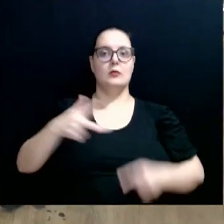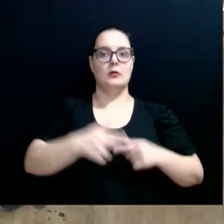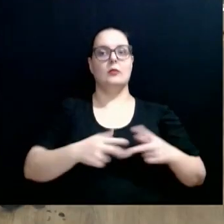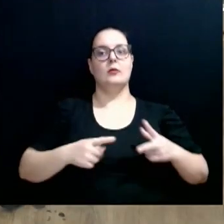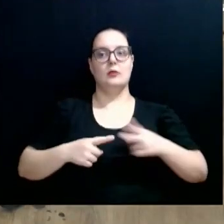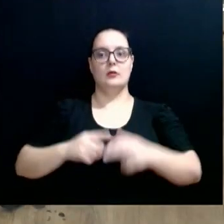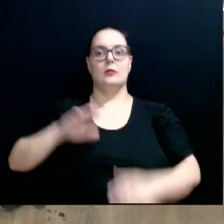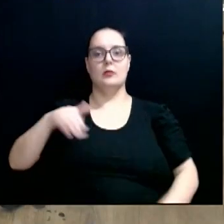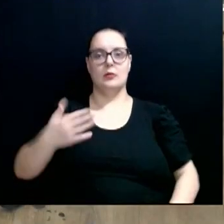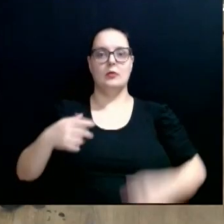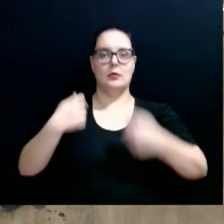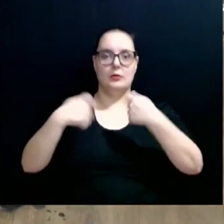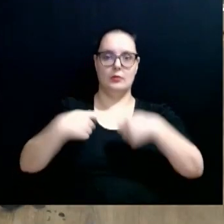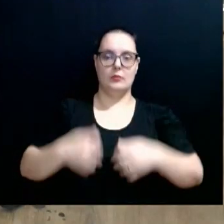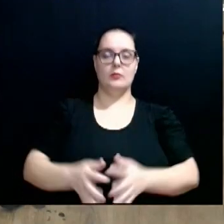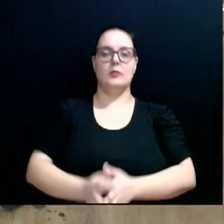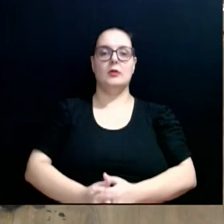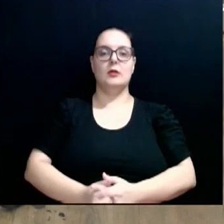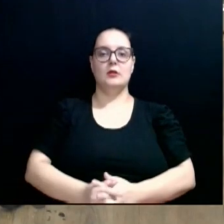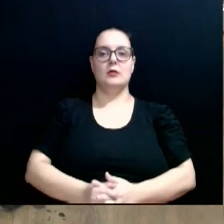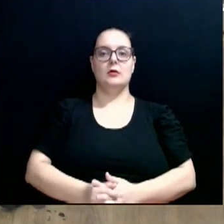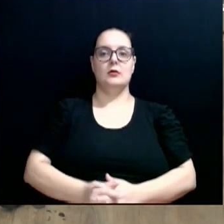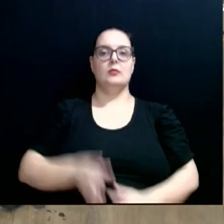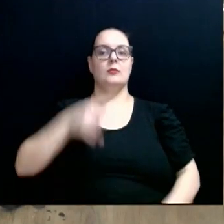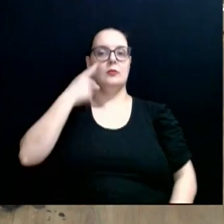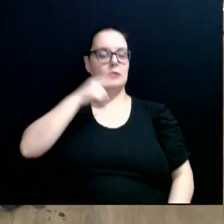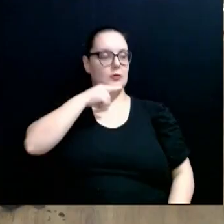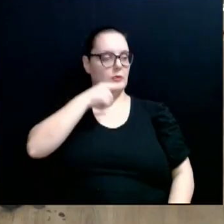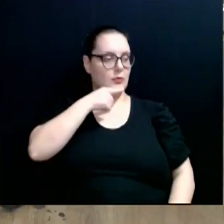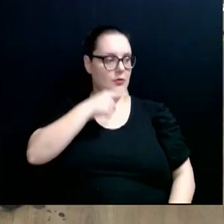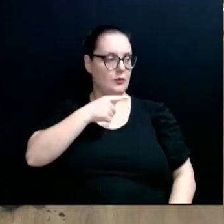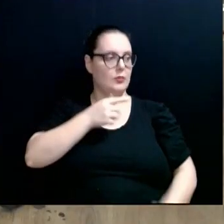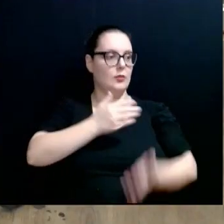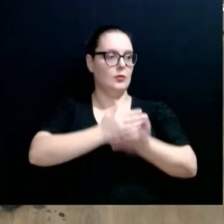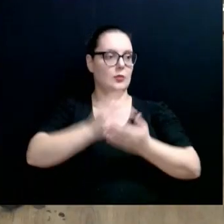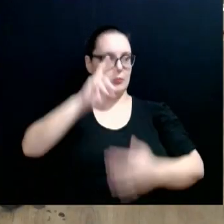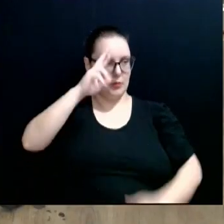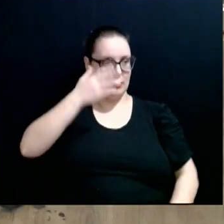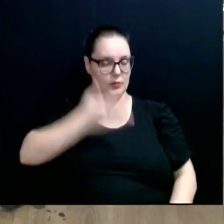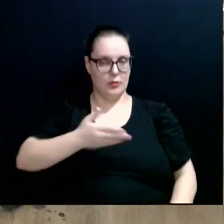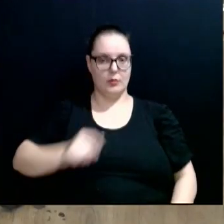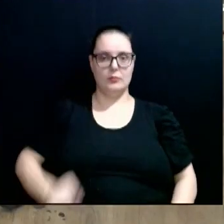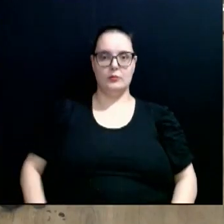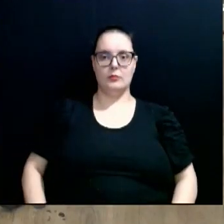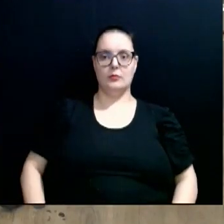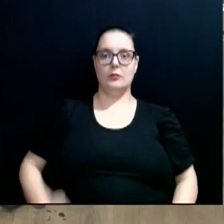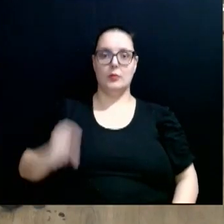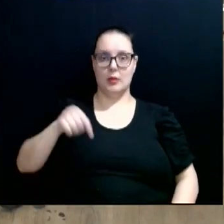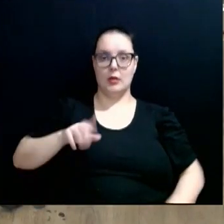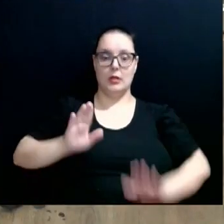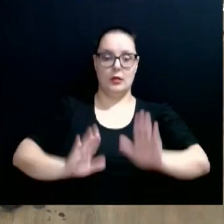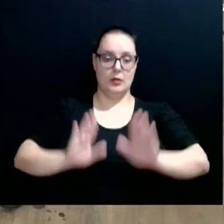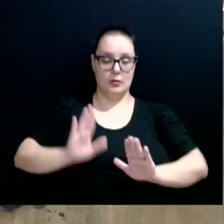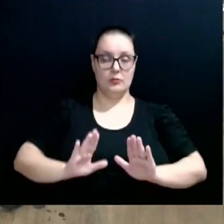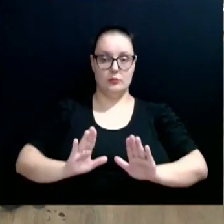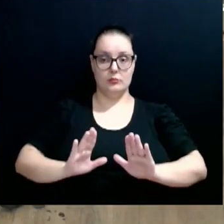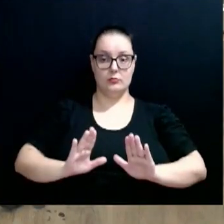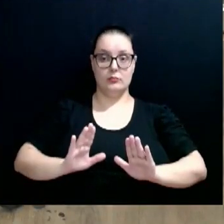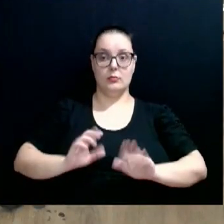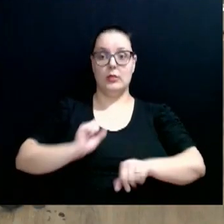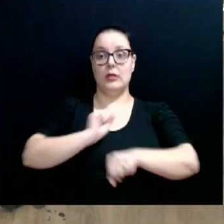o necessário. Vereador Eduardo Magoga, começo com o senhor, porque essa licitação ela é aguardada, né?